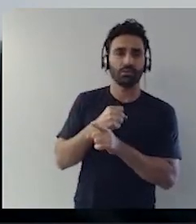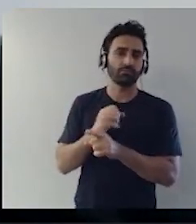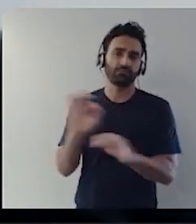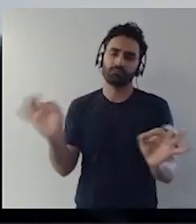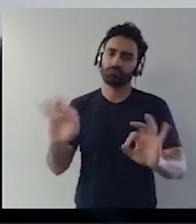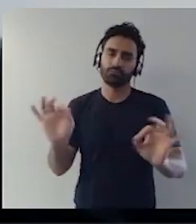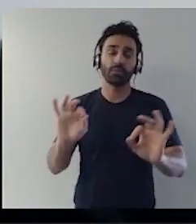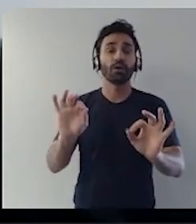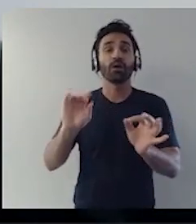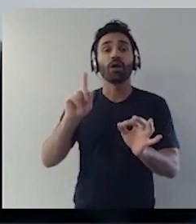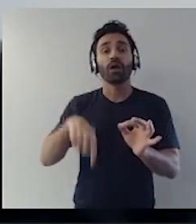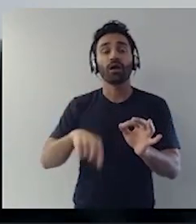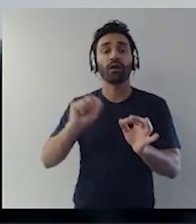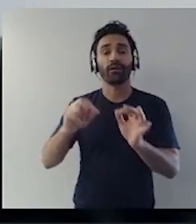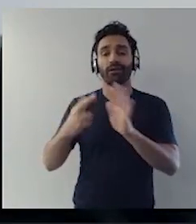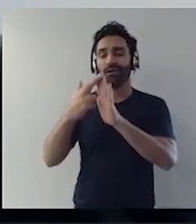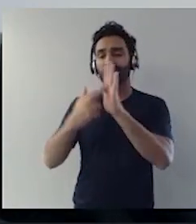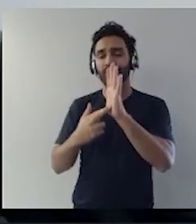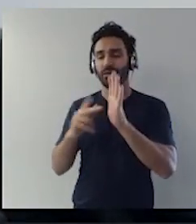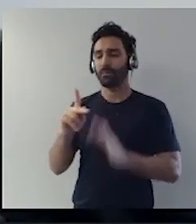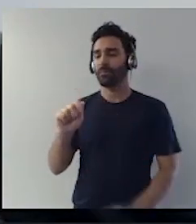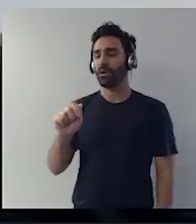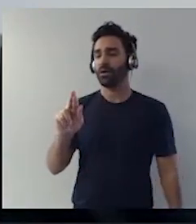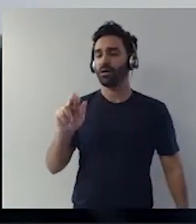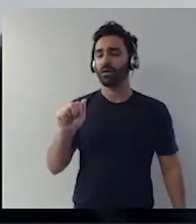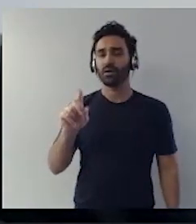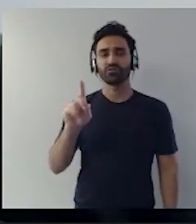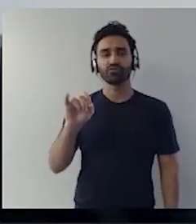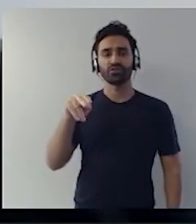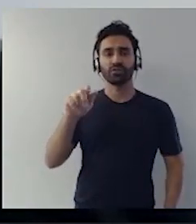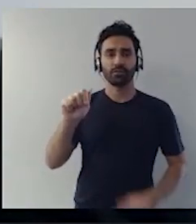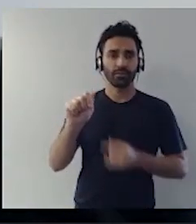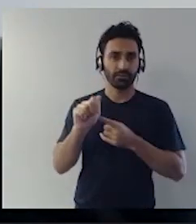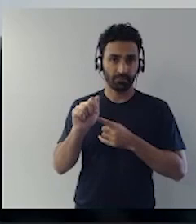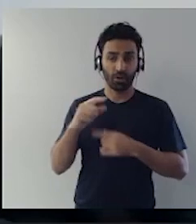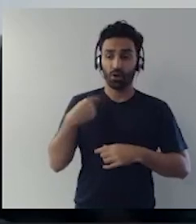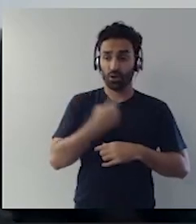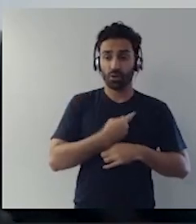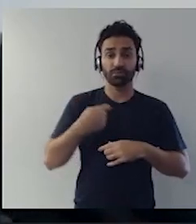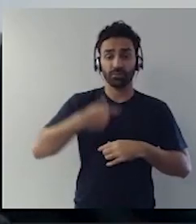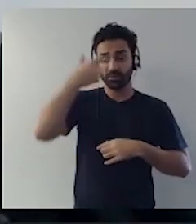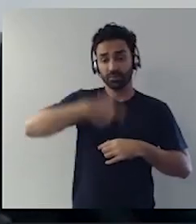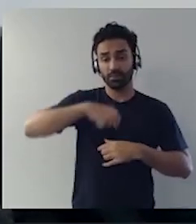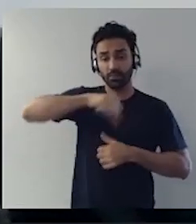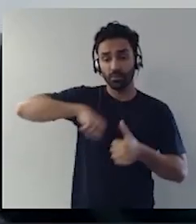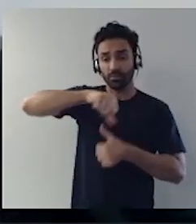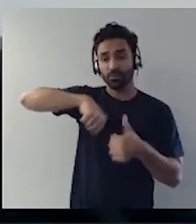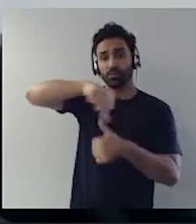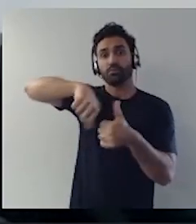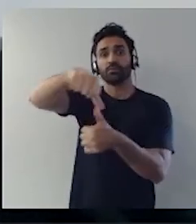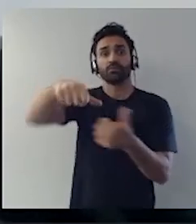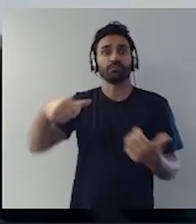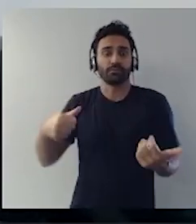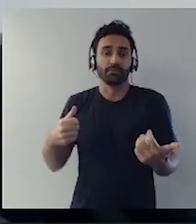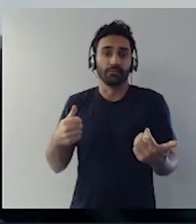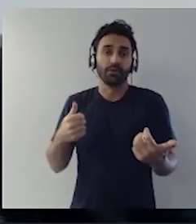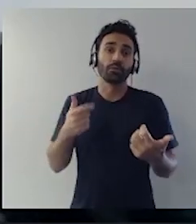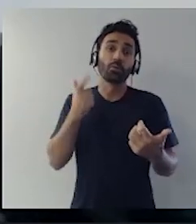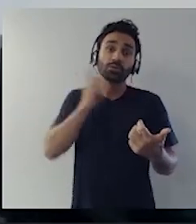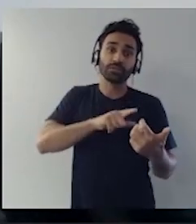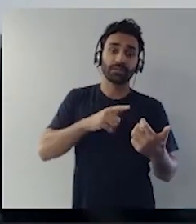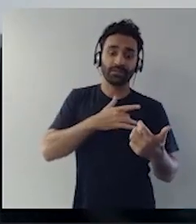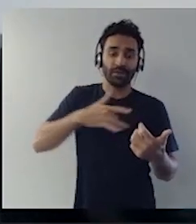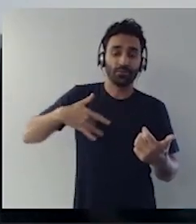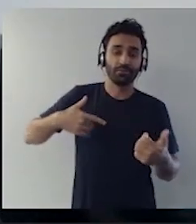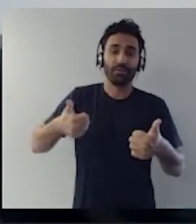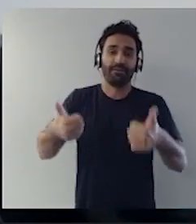de paradigmas também. Nós estamos tendo que nos reinventar a cada dia, até para manter um pouco da sanidade, né? Talvez